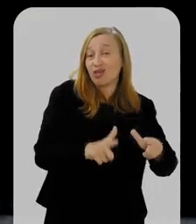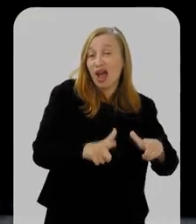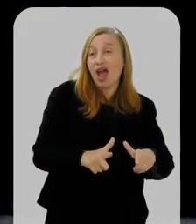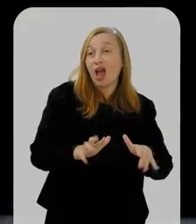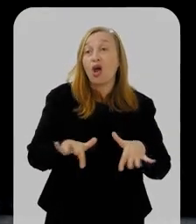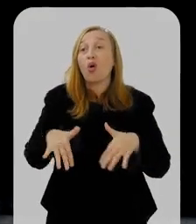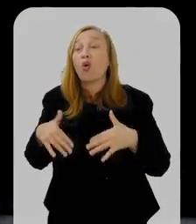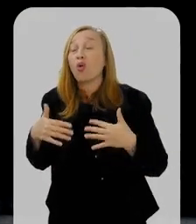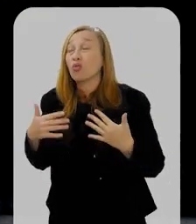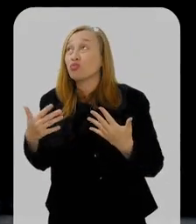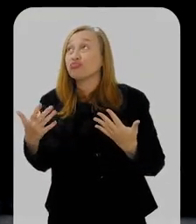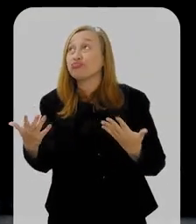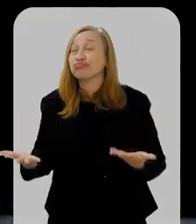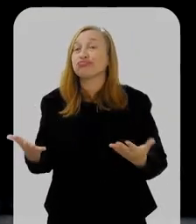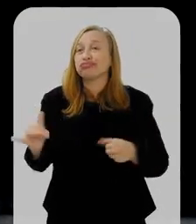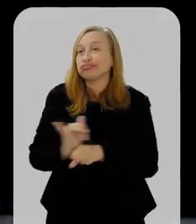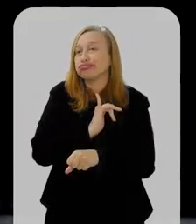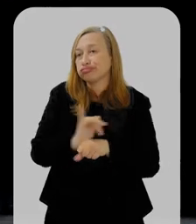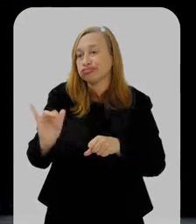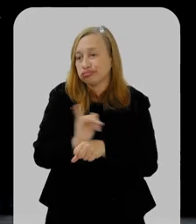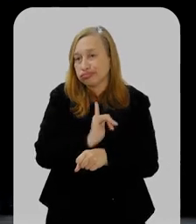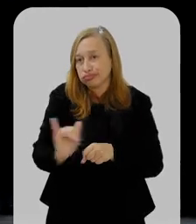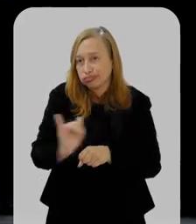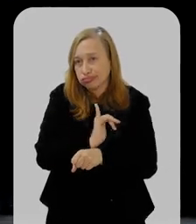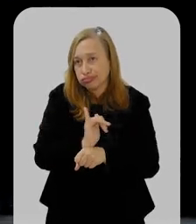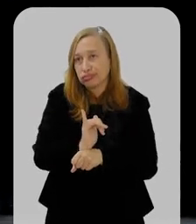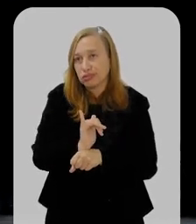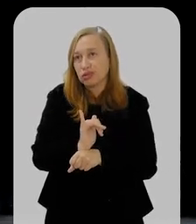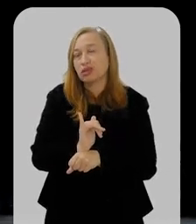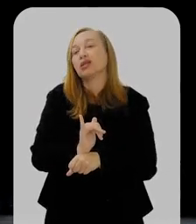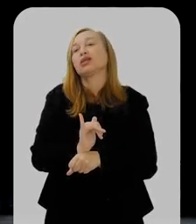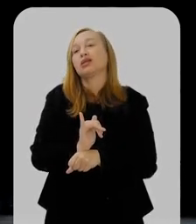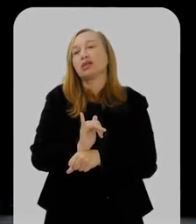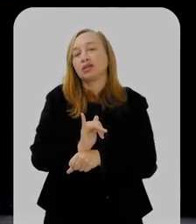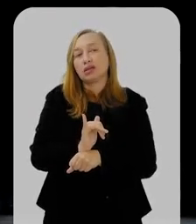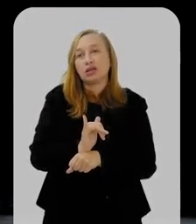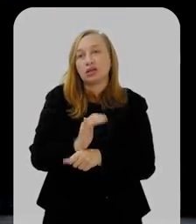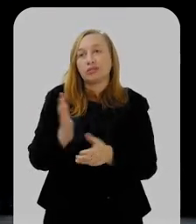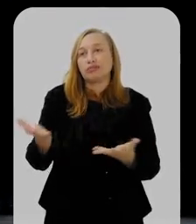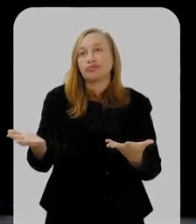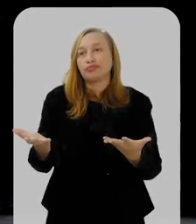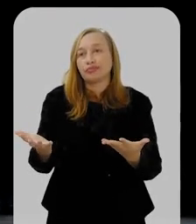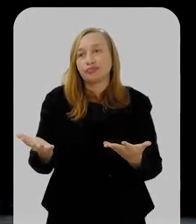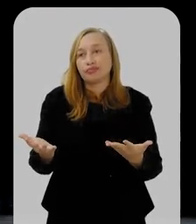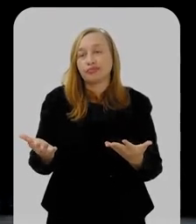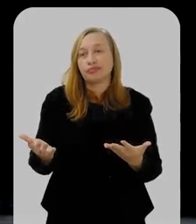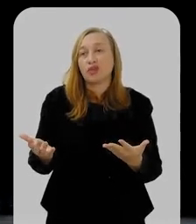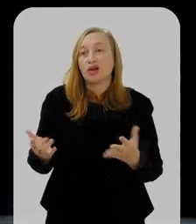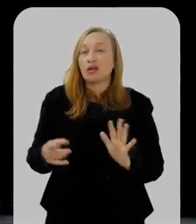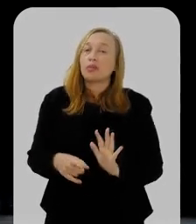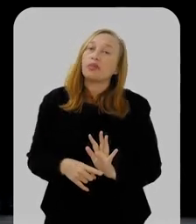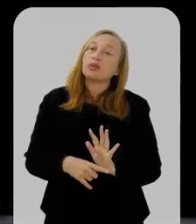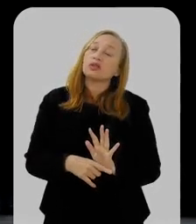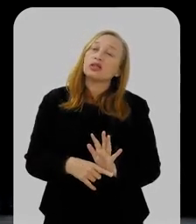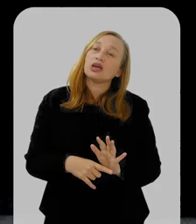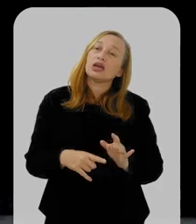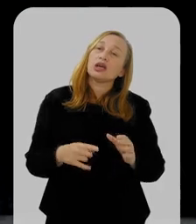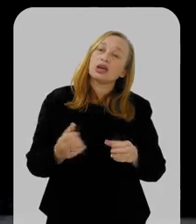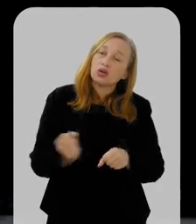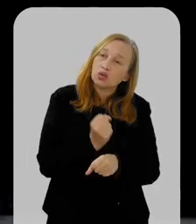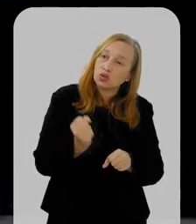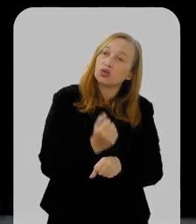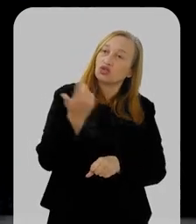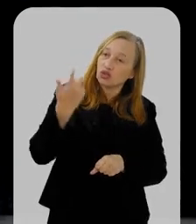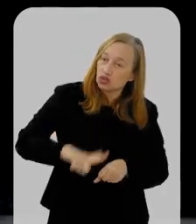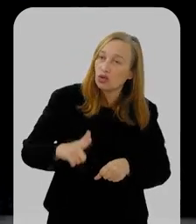segura. Quais são, enfim, as medidas que devem ser tomadas, levadas em conta por parte do poder público para poder